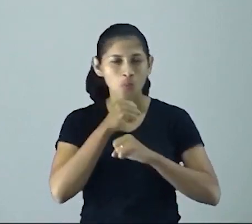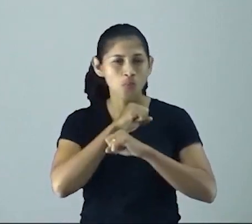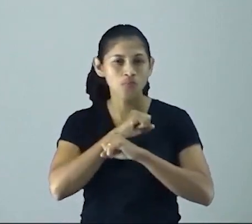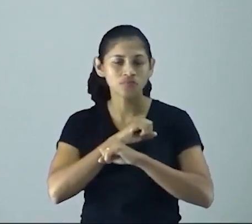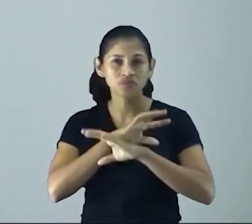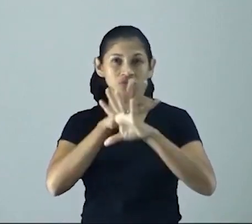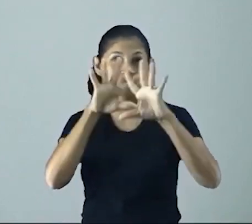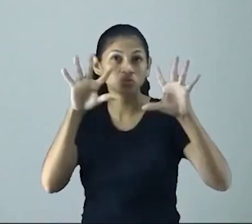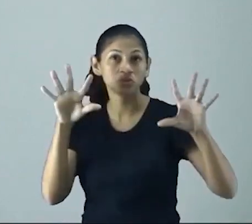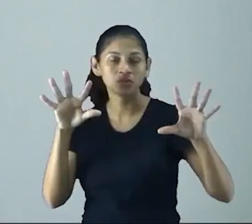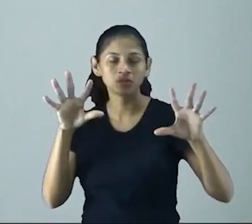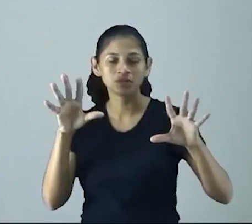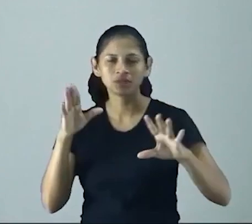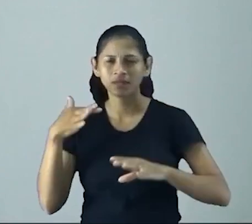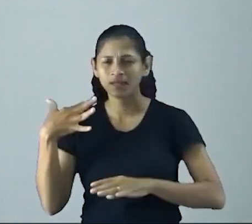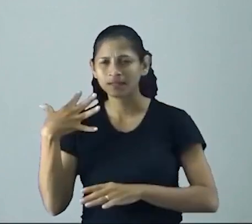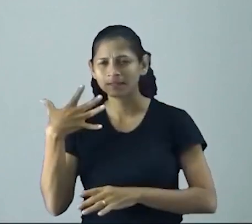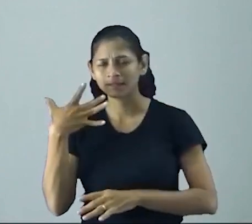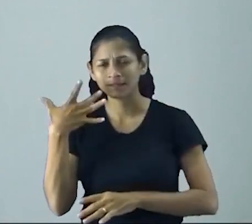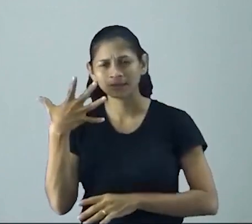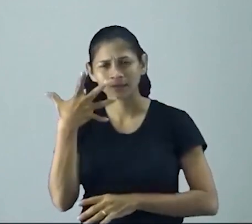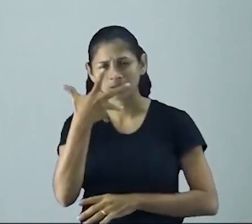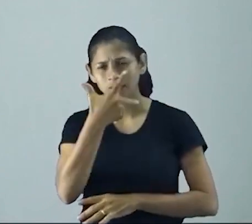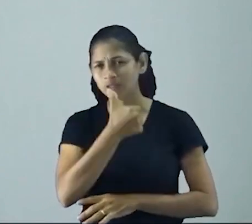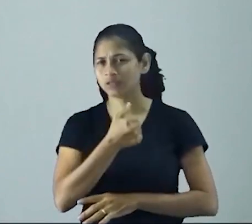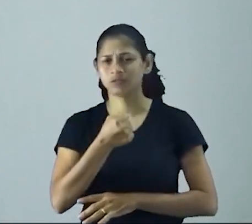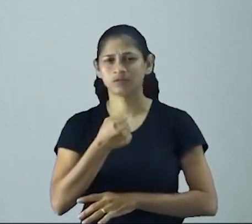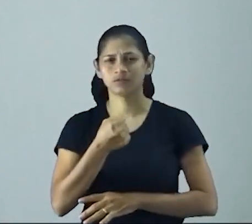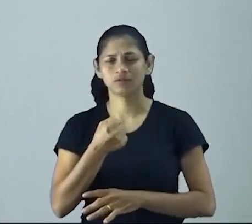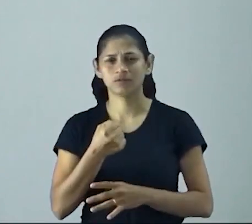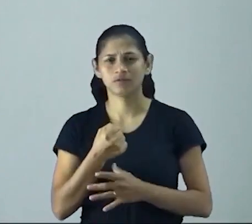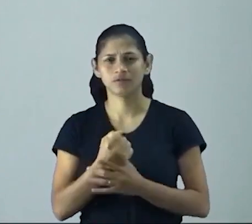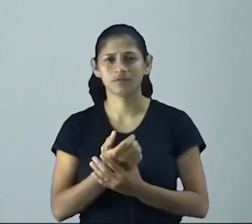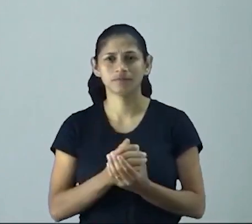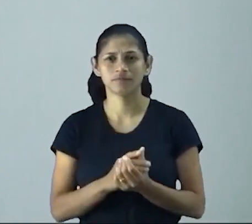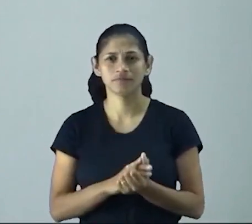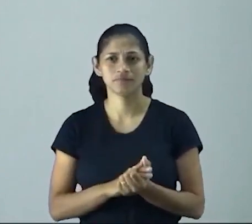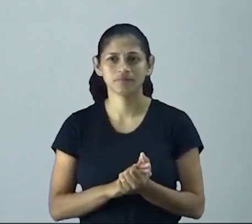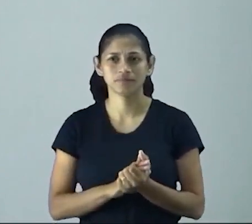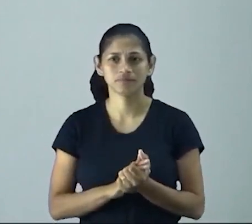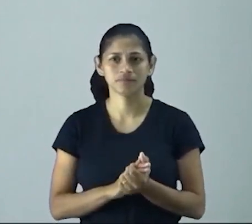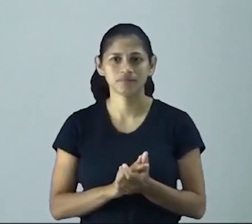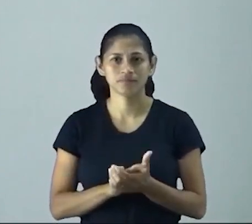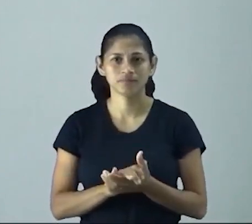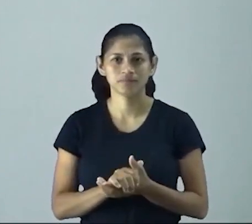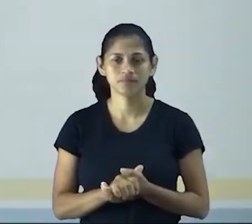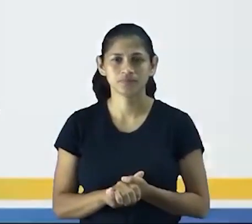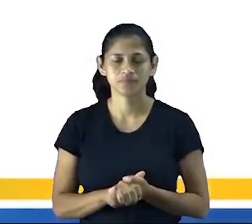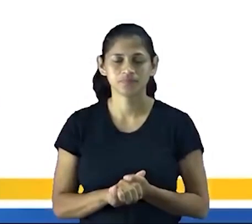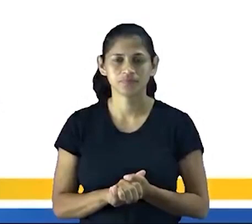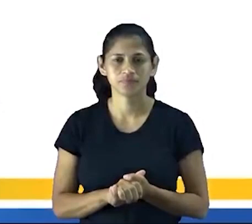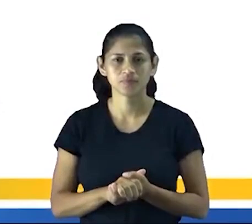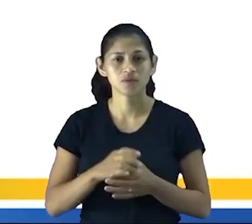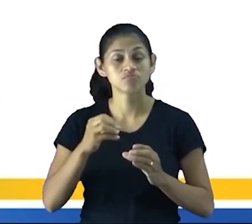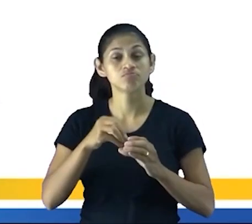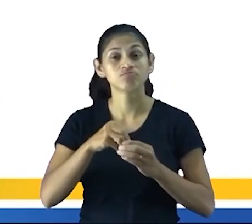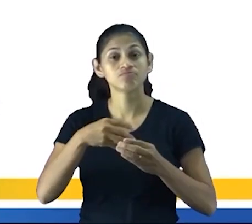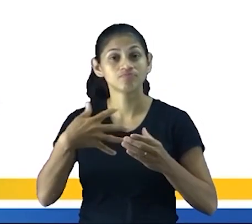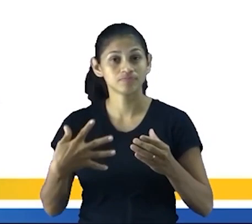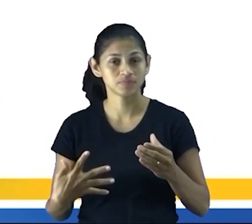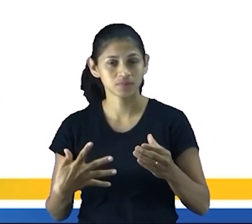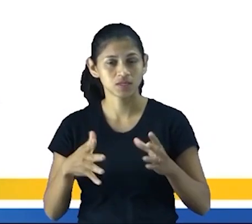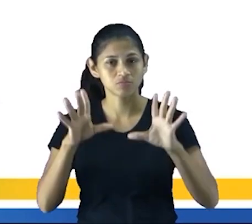são belíssimos, certo? Você já tende a ter curiosidade de ver, né, aquilo ali. E as